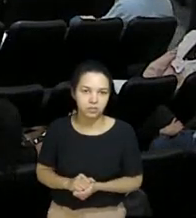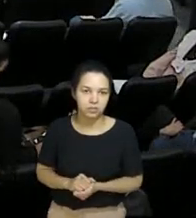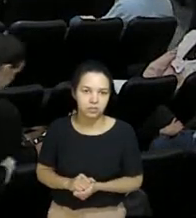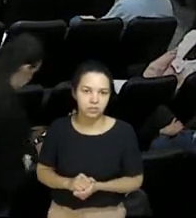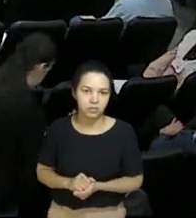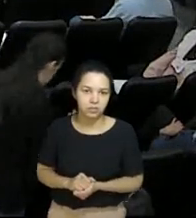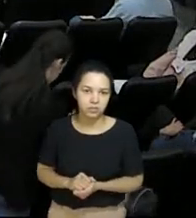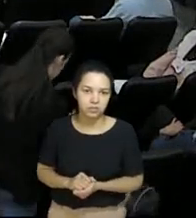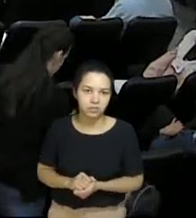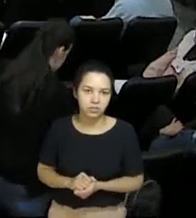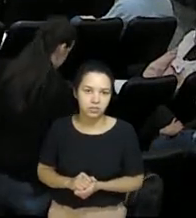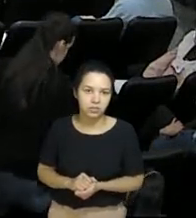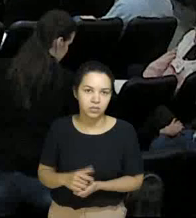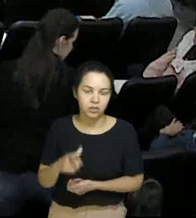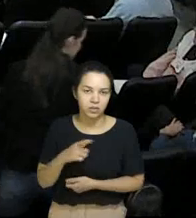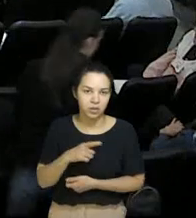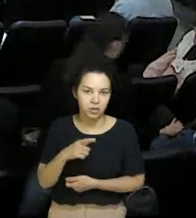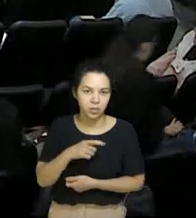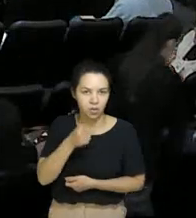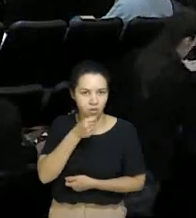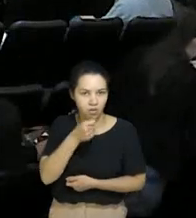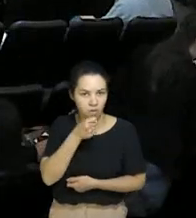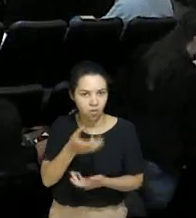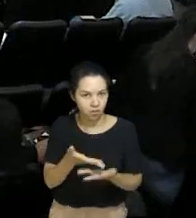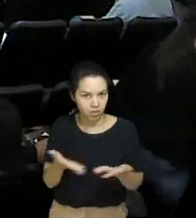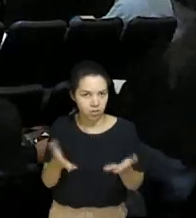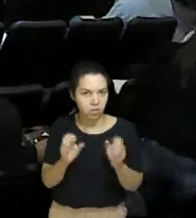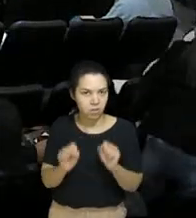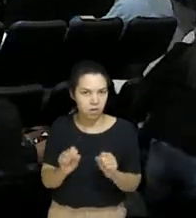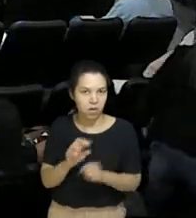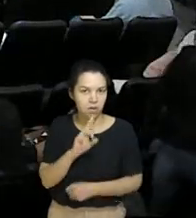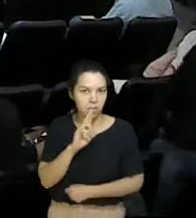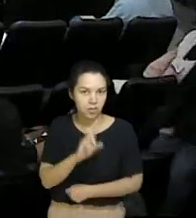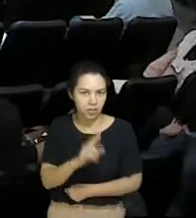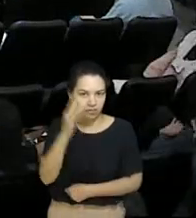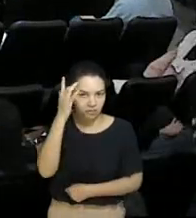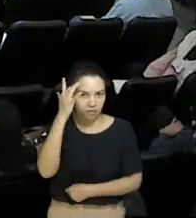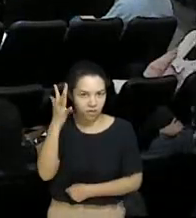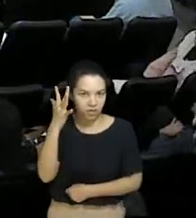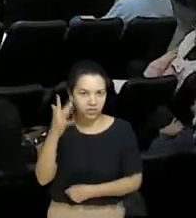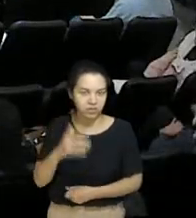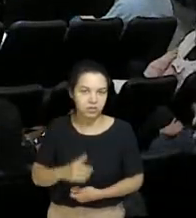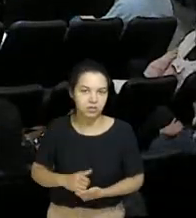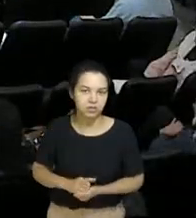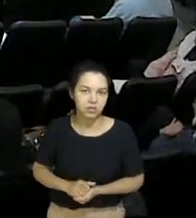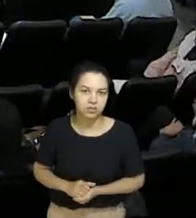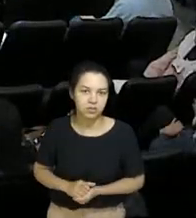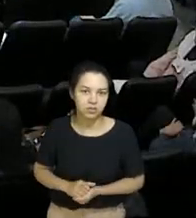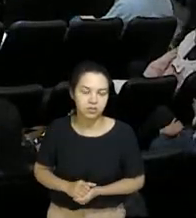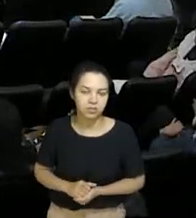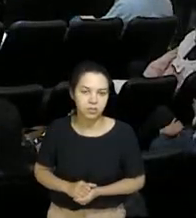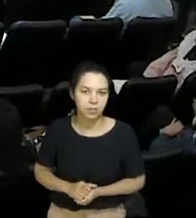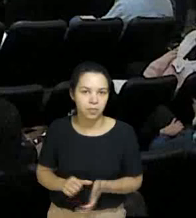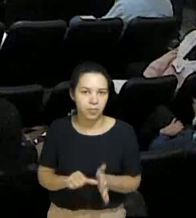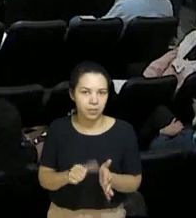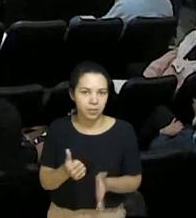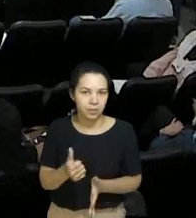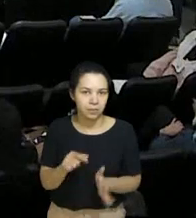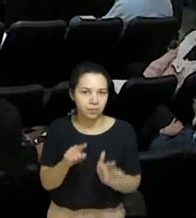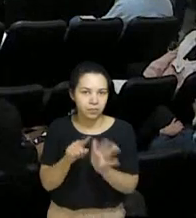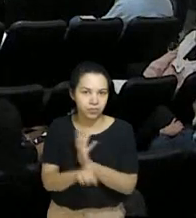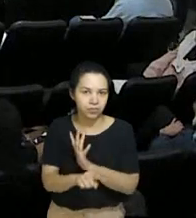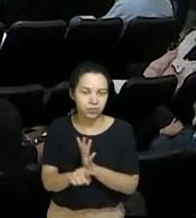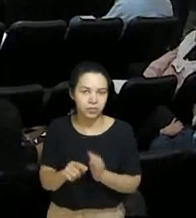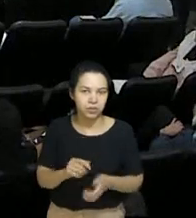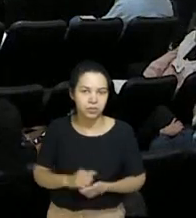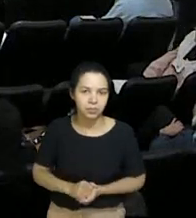Aí tem um microfone ali para vocês poderem responder, fica mais fácil. Olá, primeira pergunta. Oi,